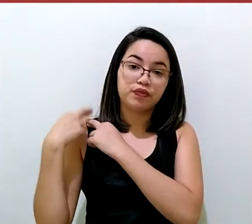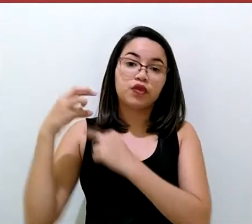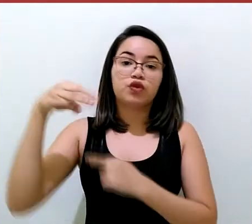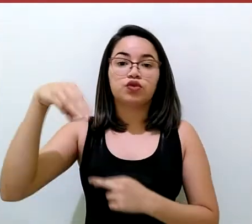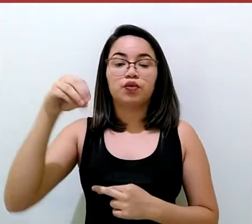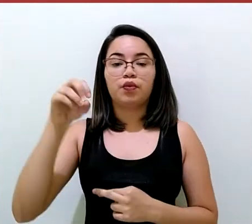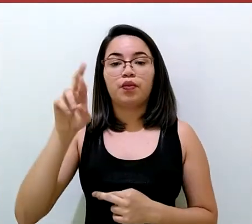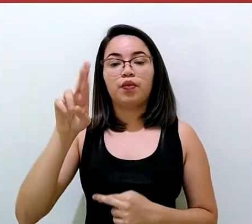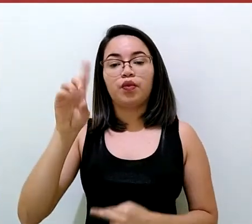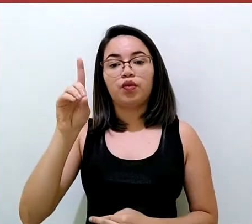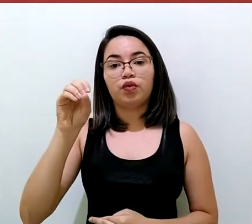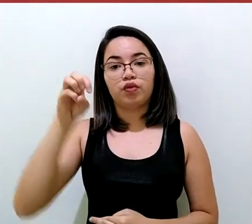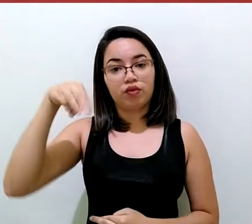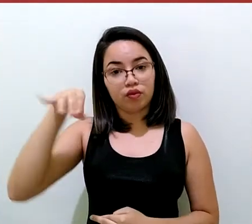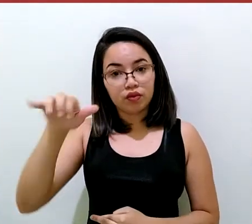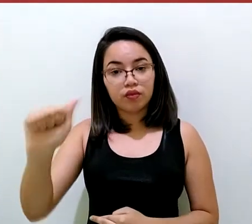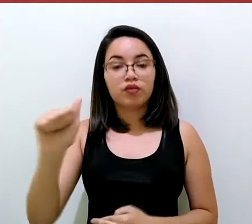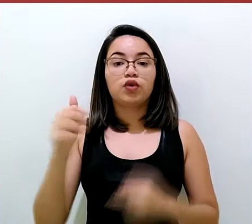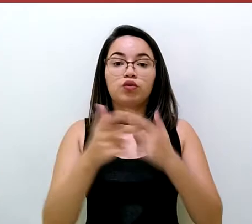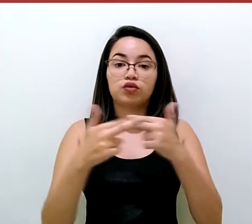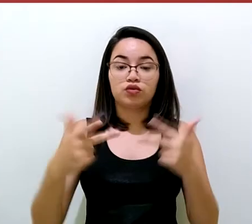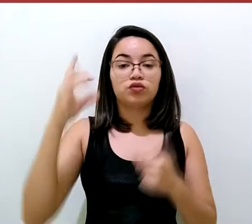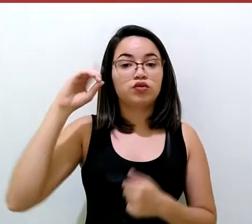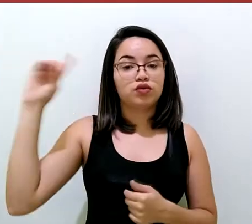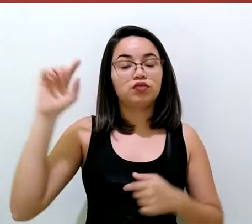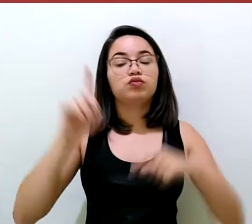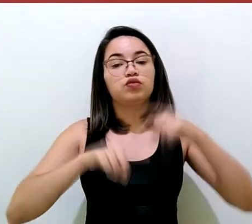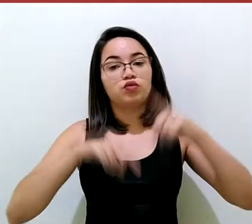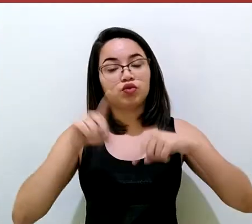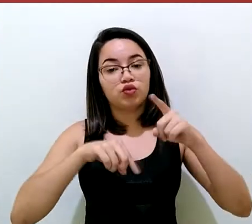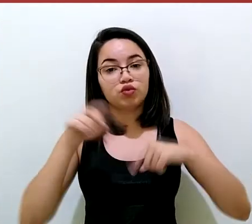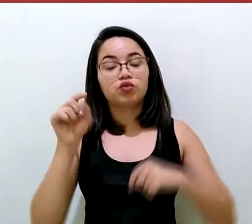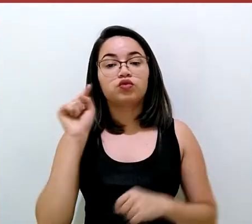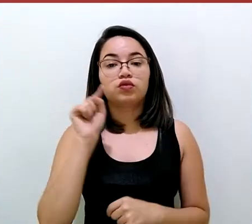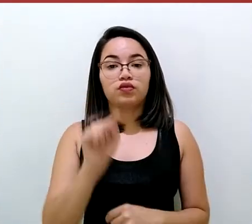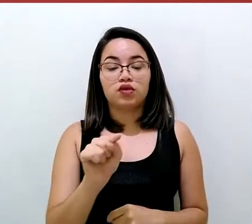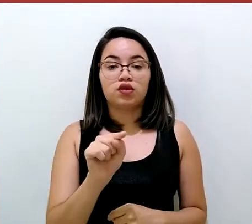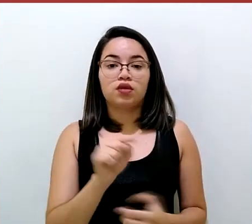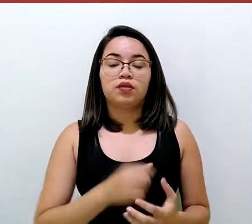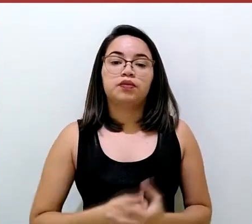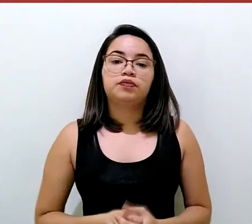de mordomia com as coisas de Deus e com os recursos que